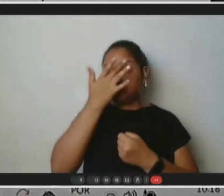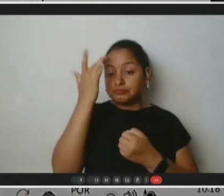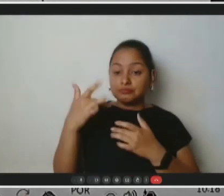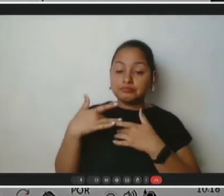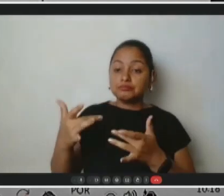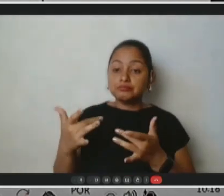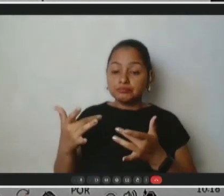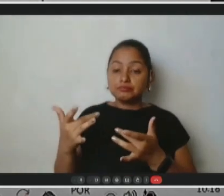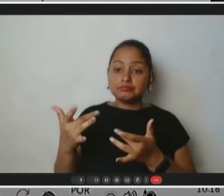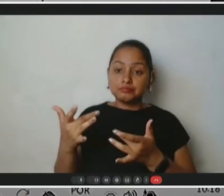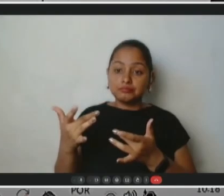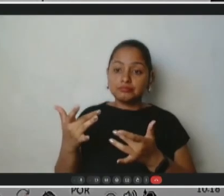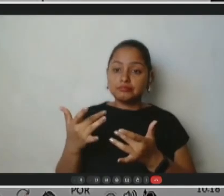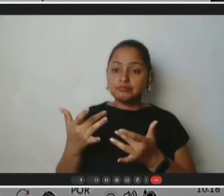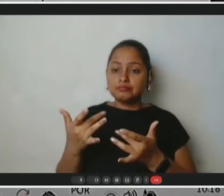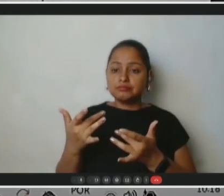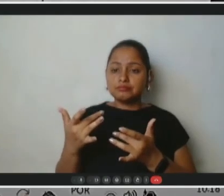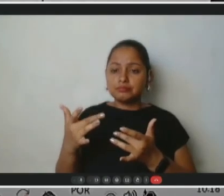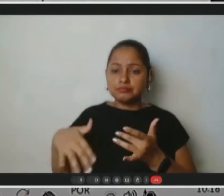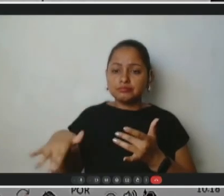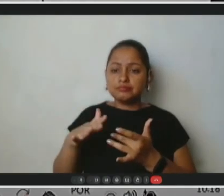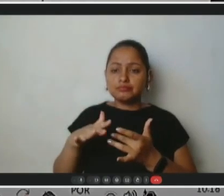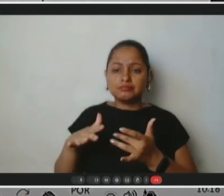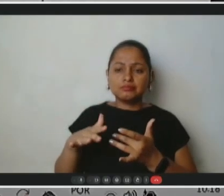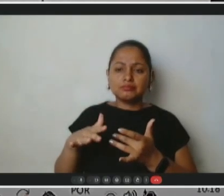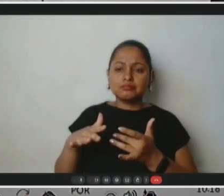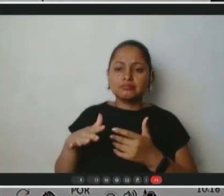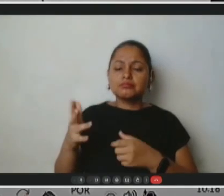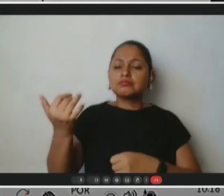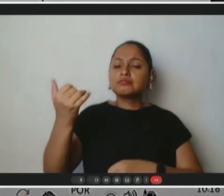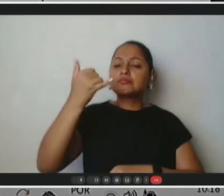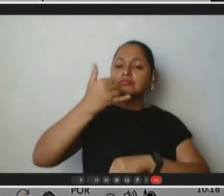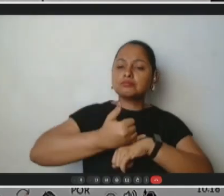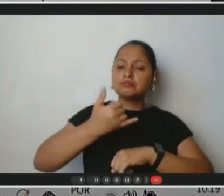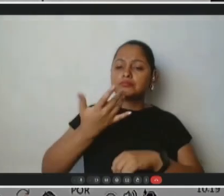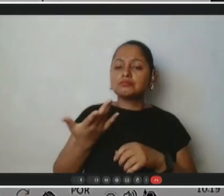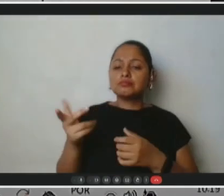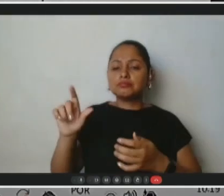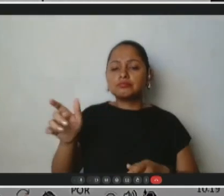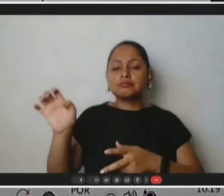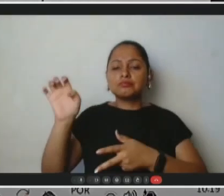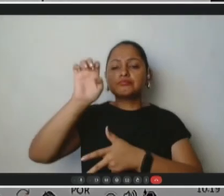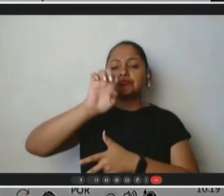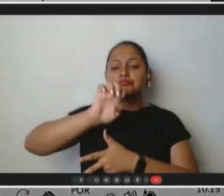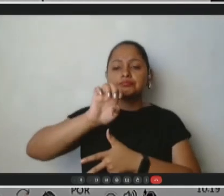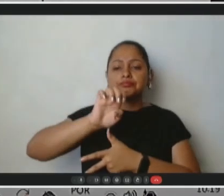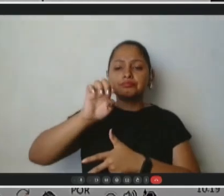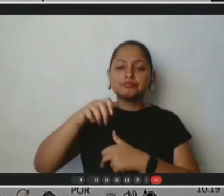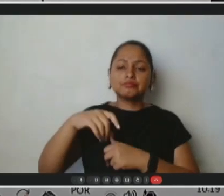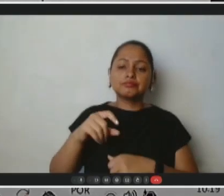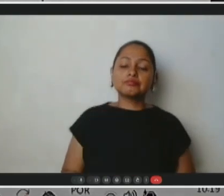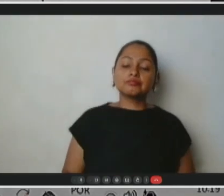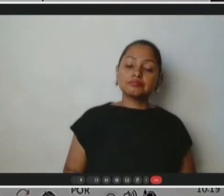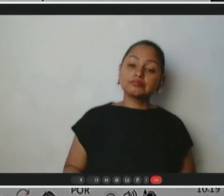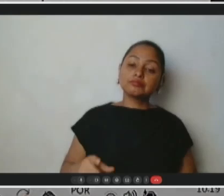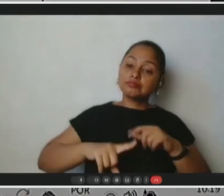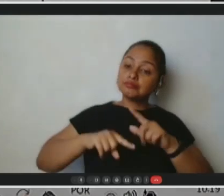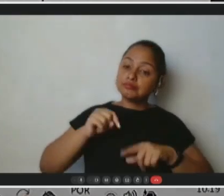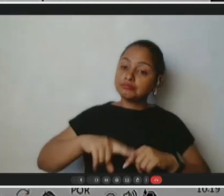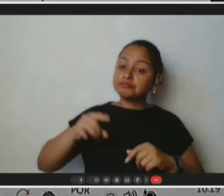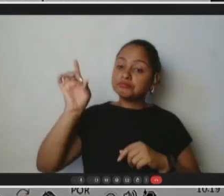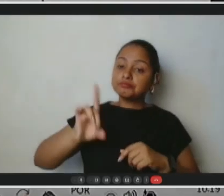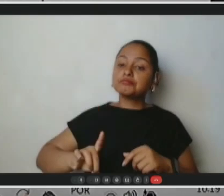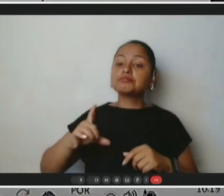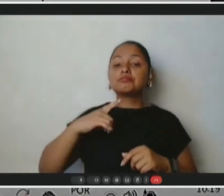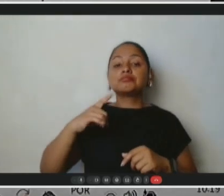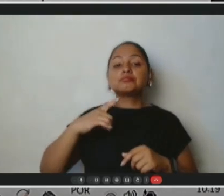de veto por parte do chefe do Poder Executivo. Artigo 16. O produto da alienação de bens e direitos pertencentes ao Poder